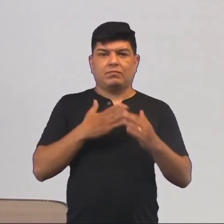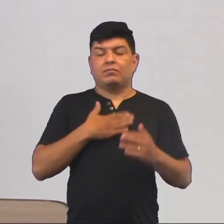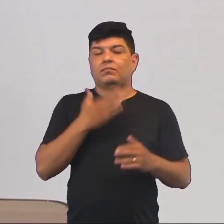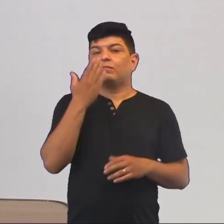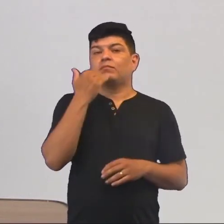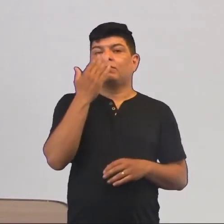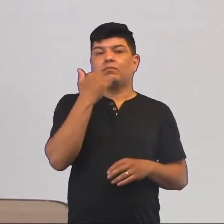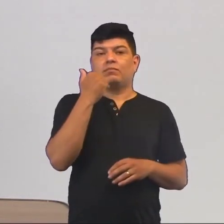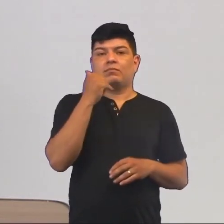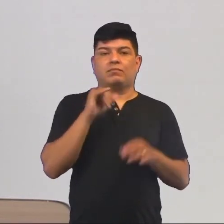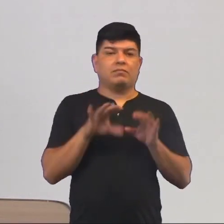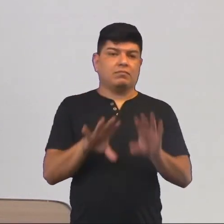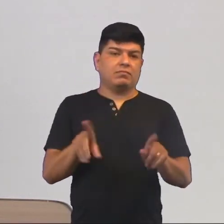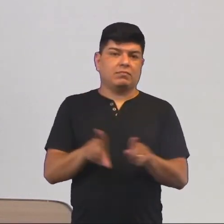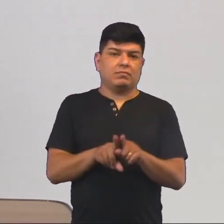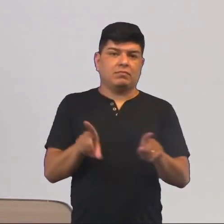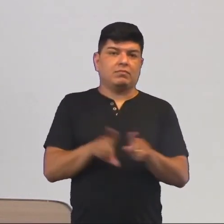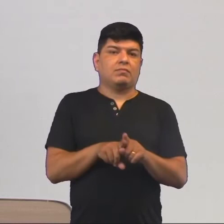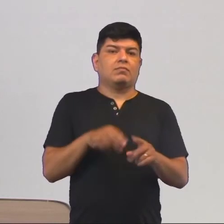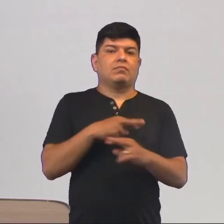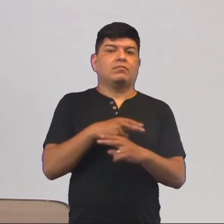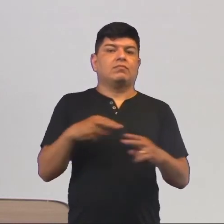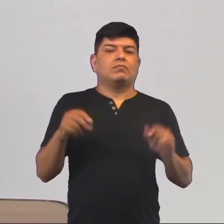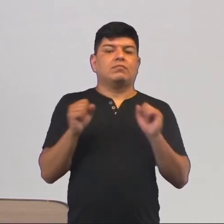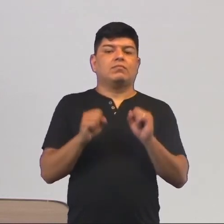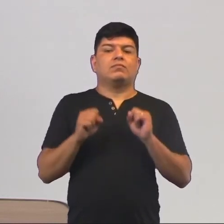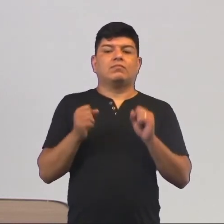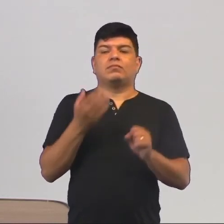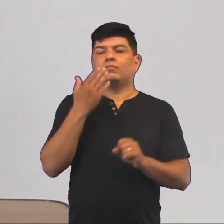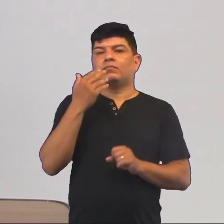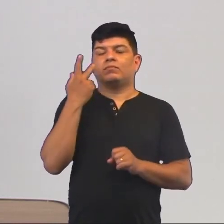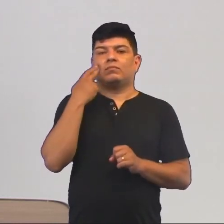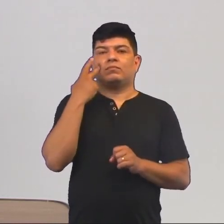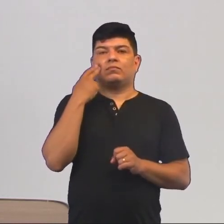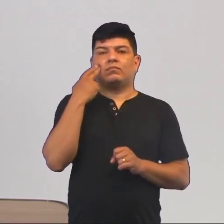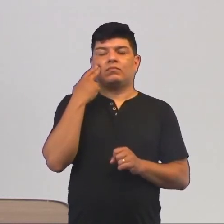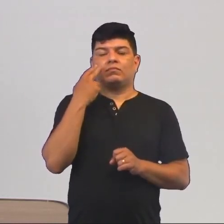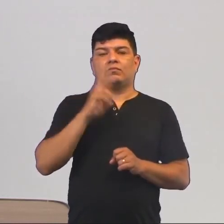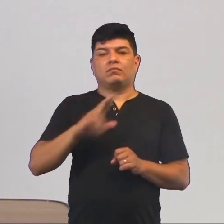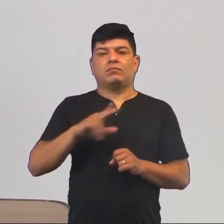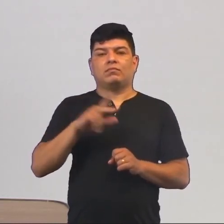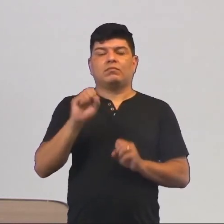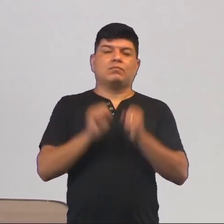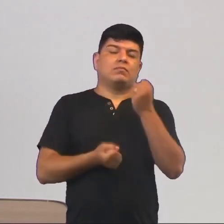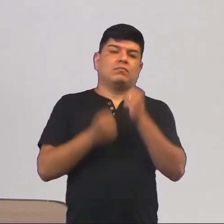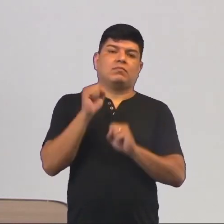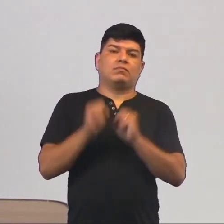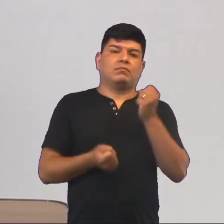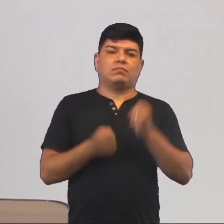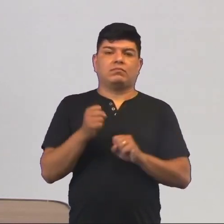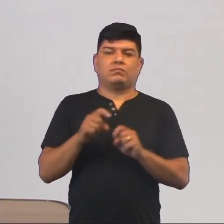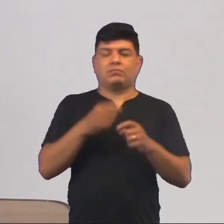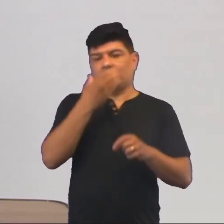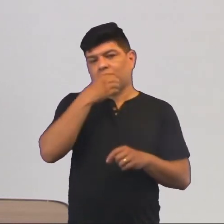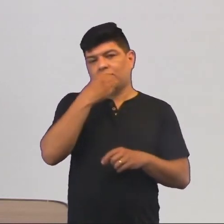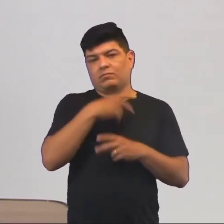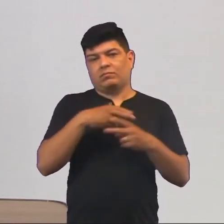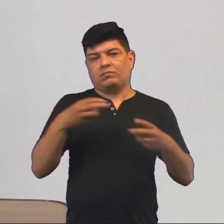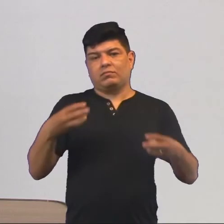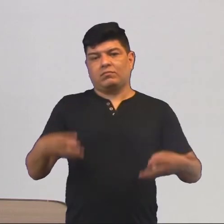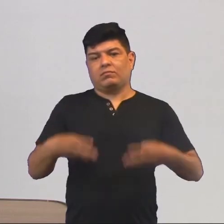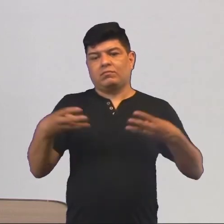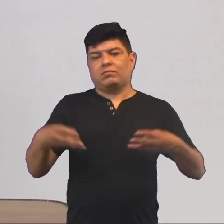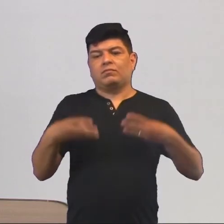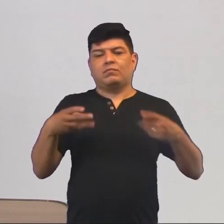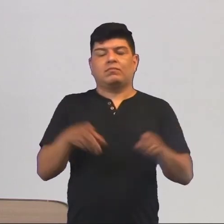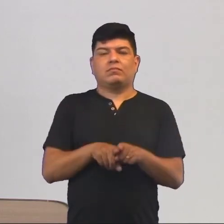minha alimentação. Assim como também tem produtos que eu posso consumir naturalmente. Eles não são produtos industrializados. As frutas, as